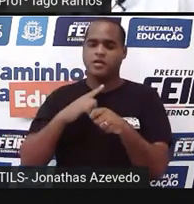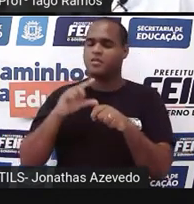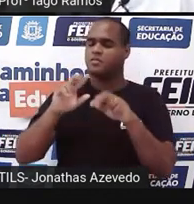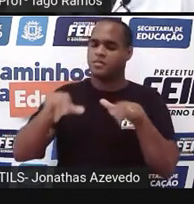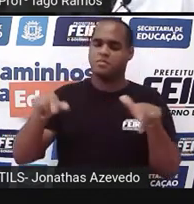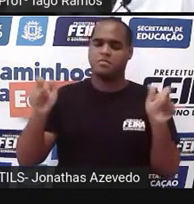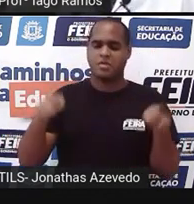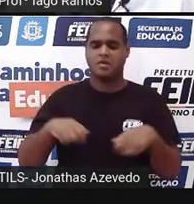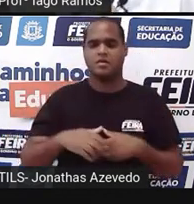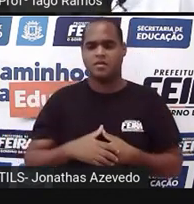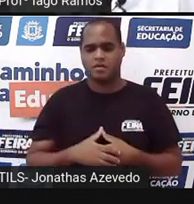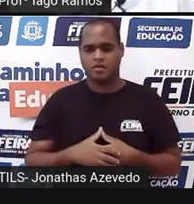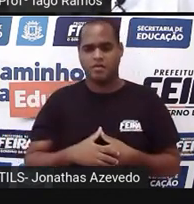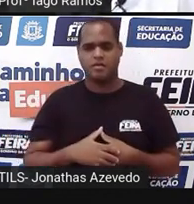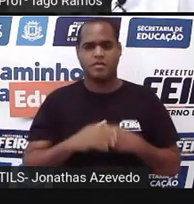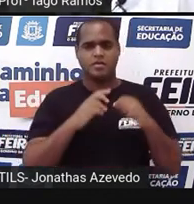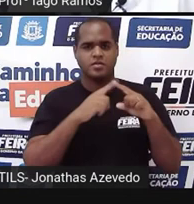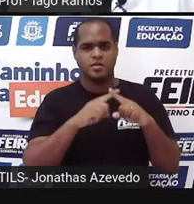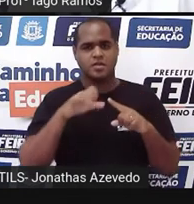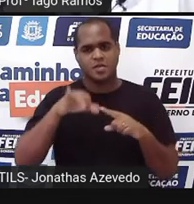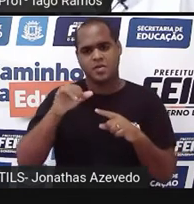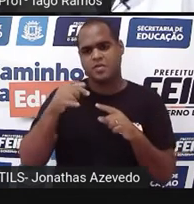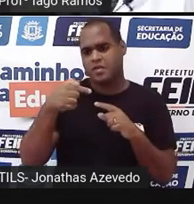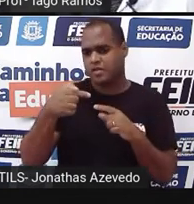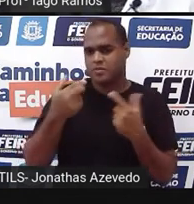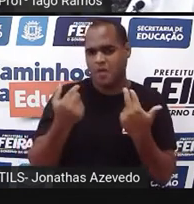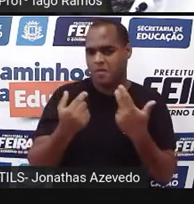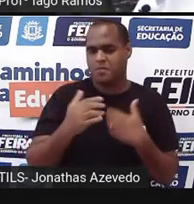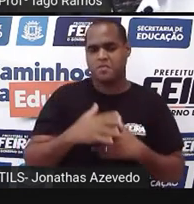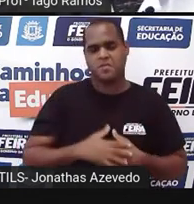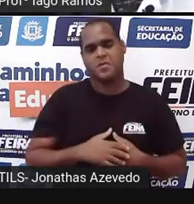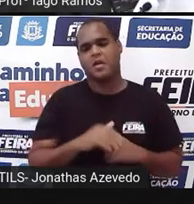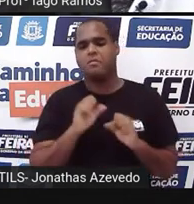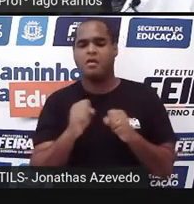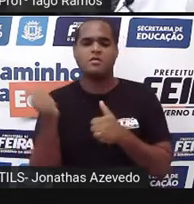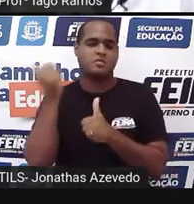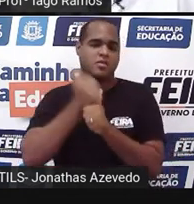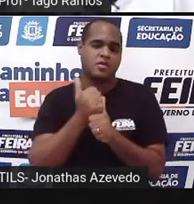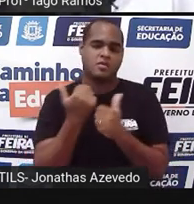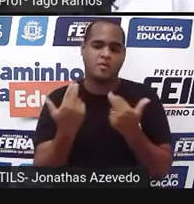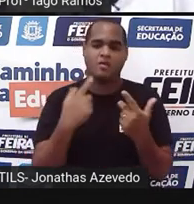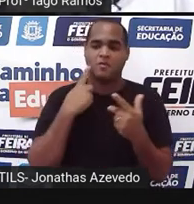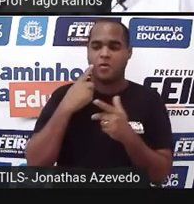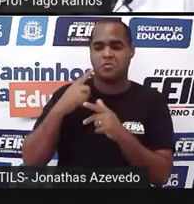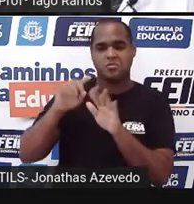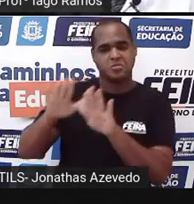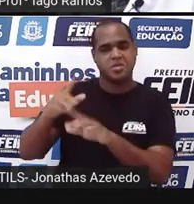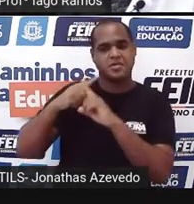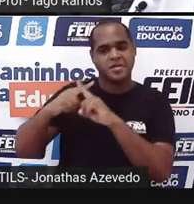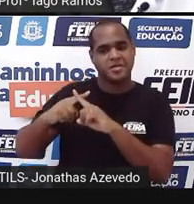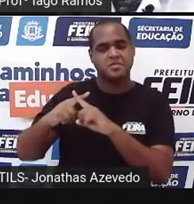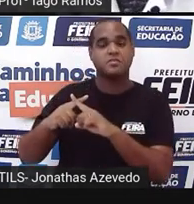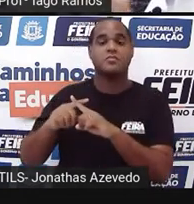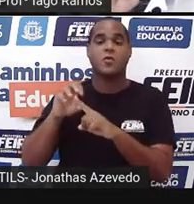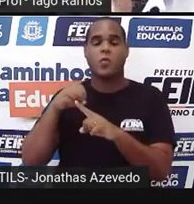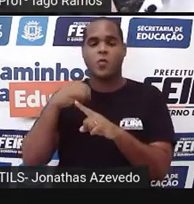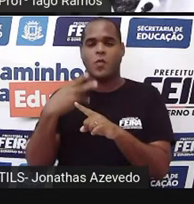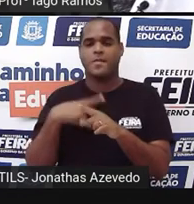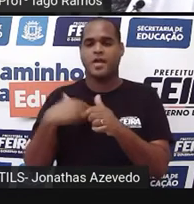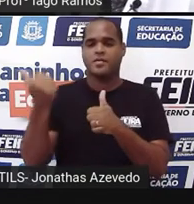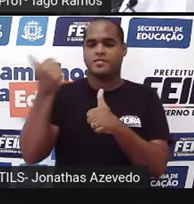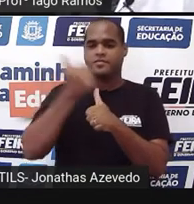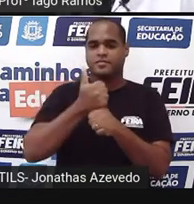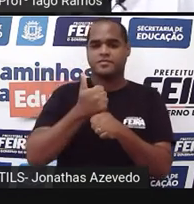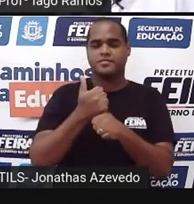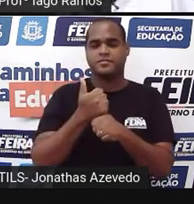eu tenho ali ó posso substituir x + y = 7 posso substituir nessa que eu isolei o x e posso substituir